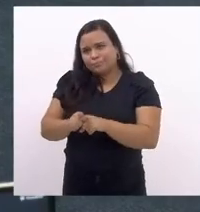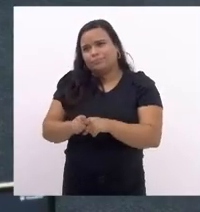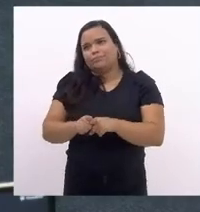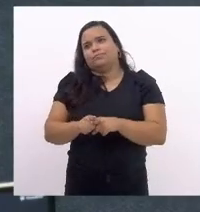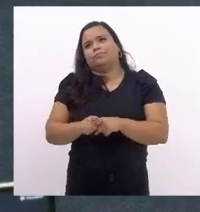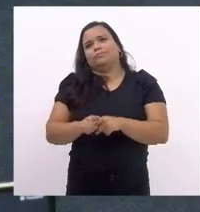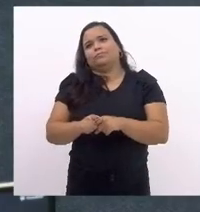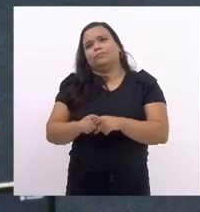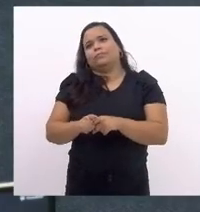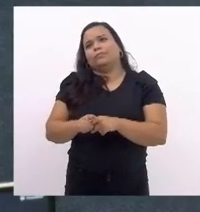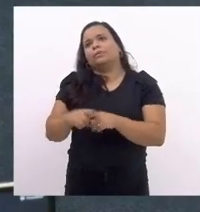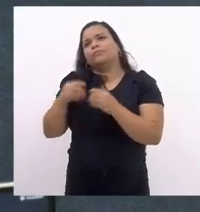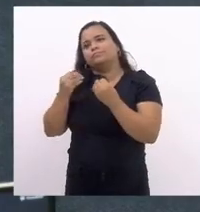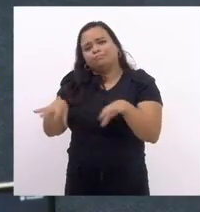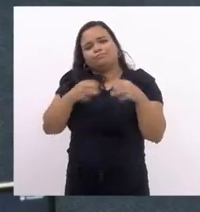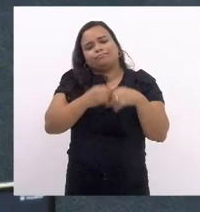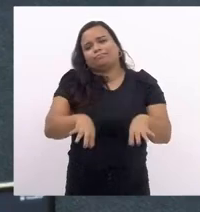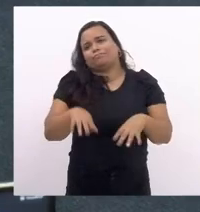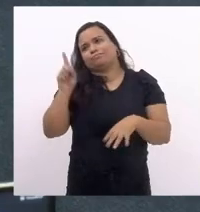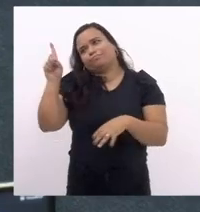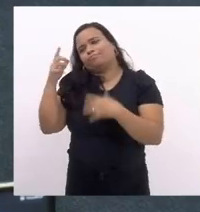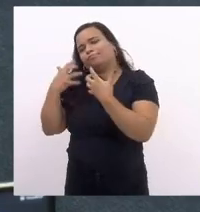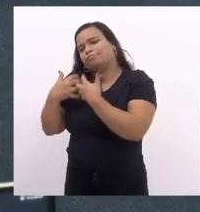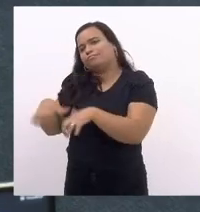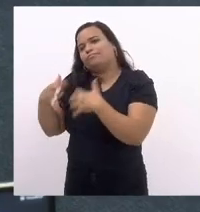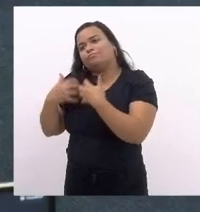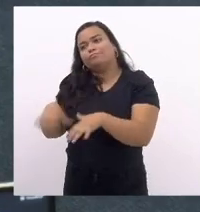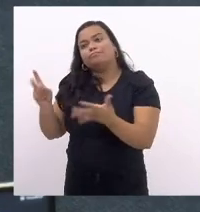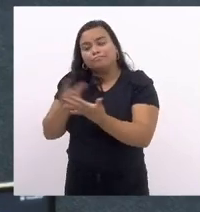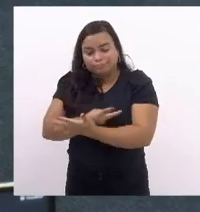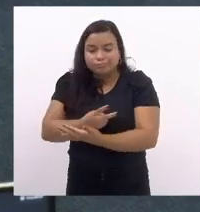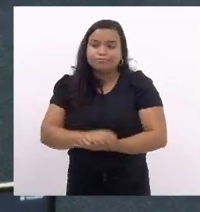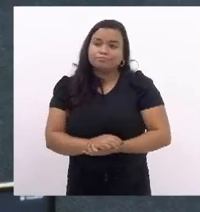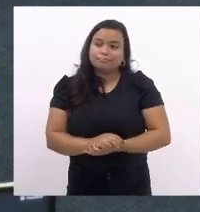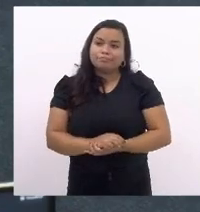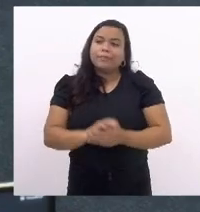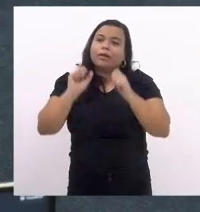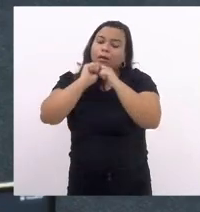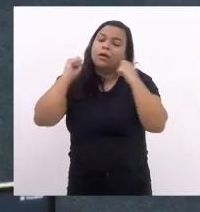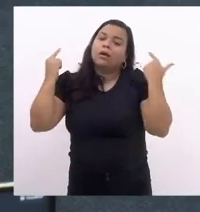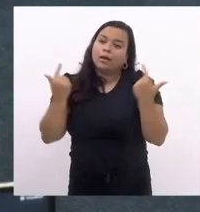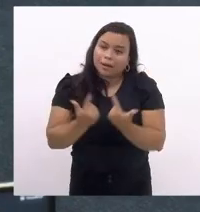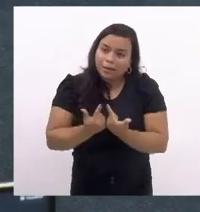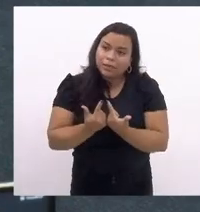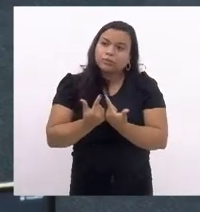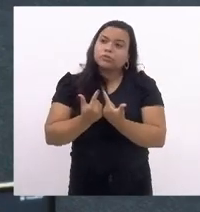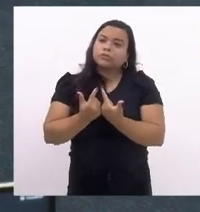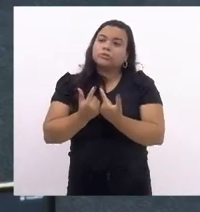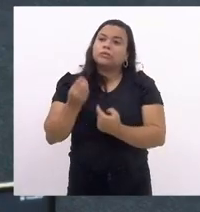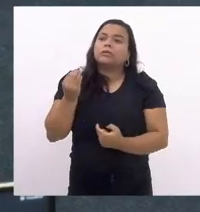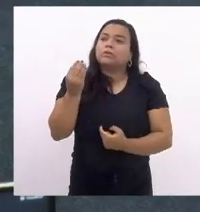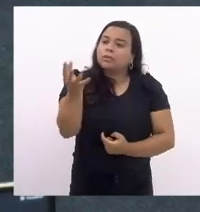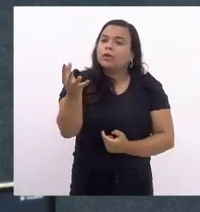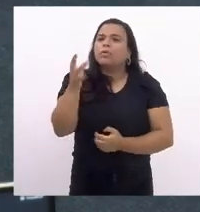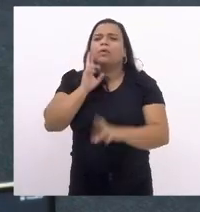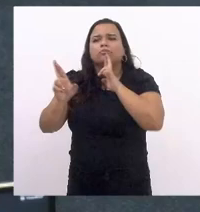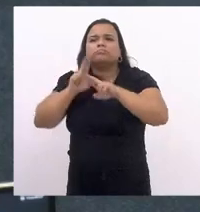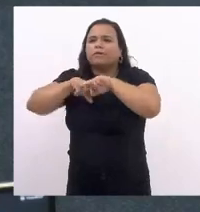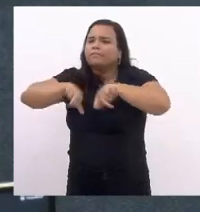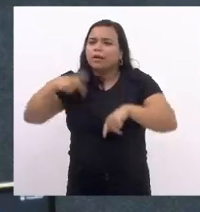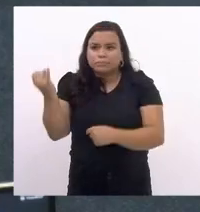proporções em Petrópolis. A Assembleia Legislativa deu respostas